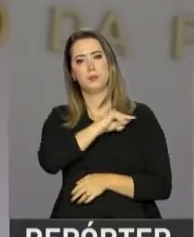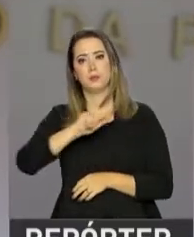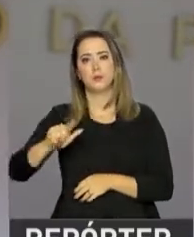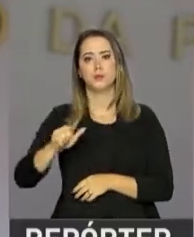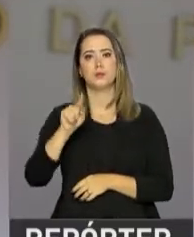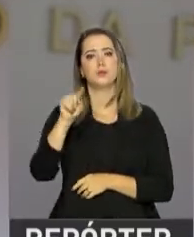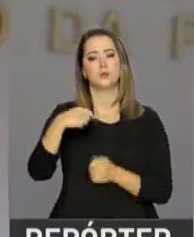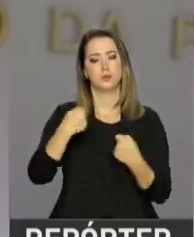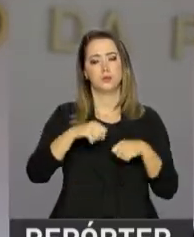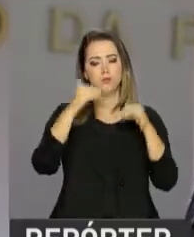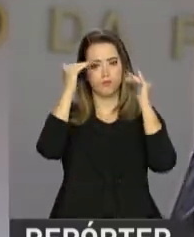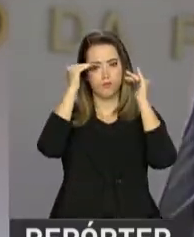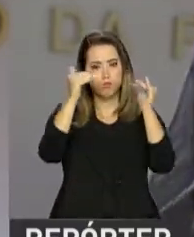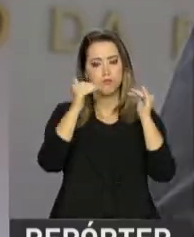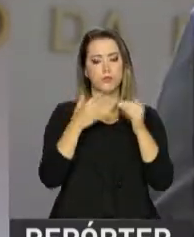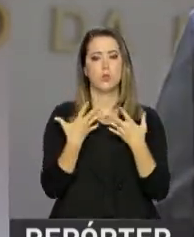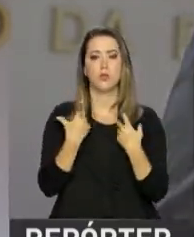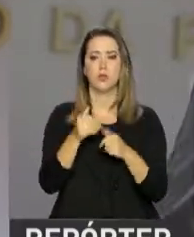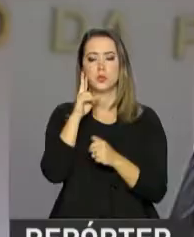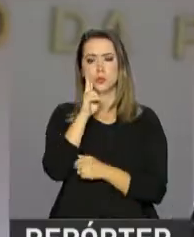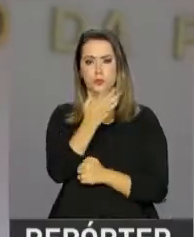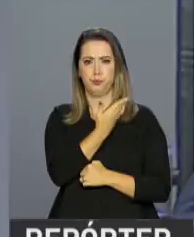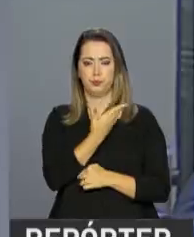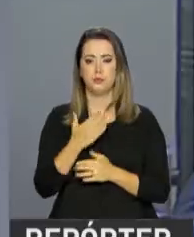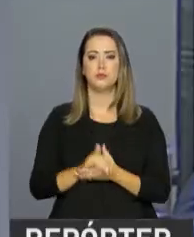no país sejam cumpridas. Vamos ouvir.